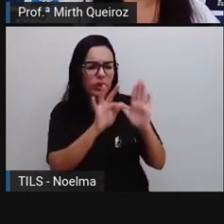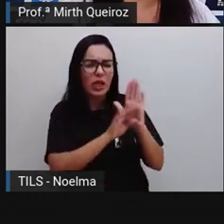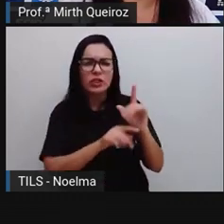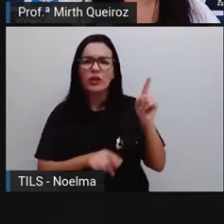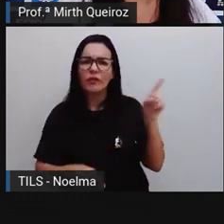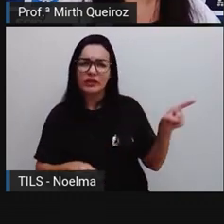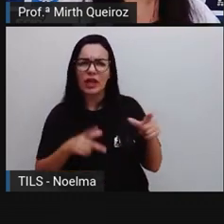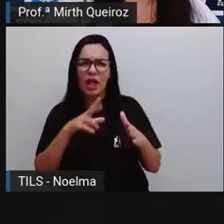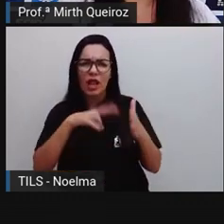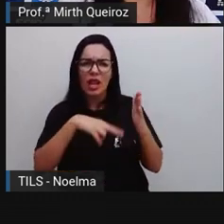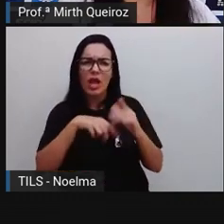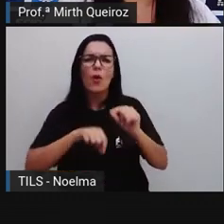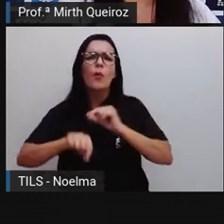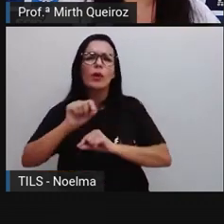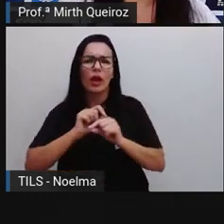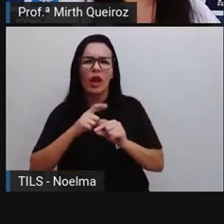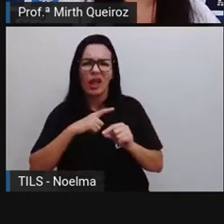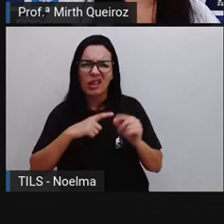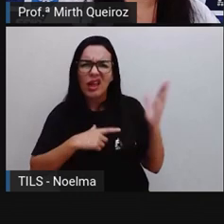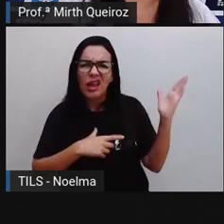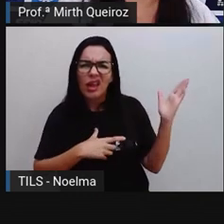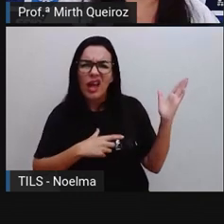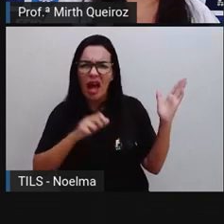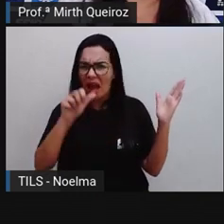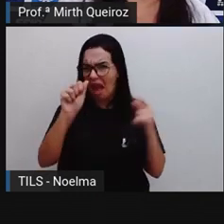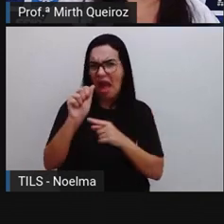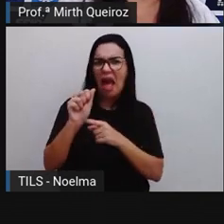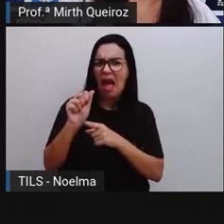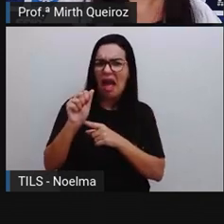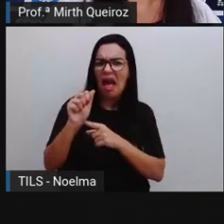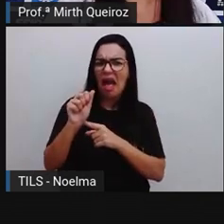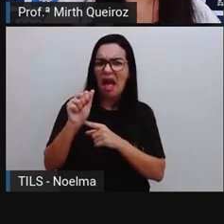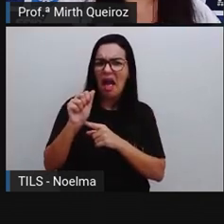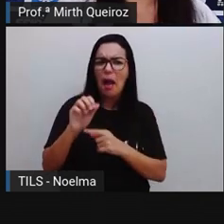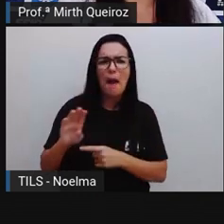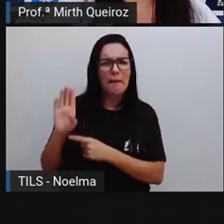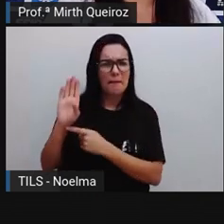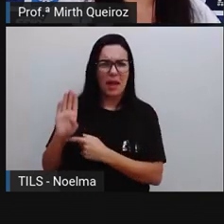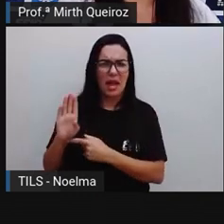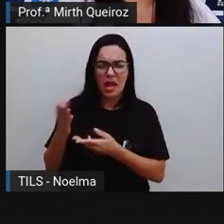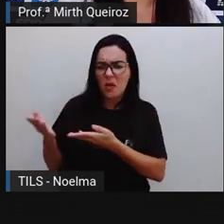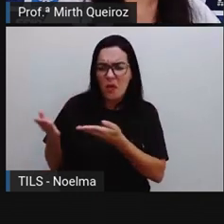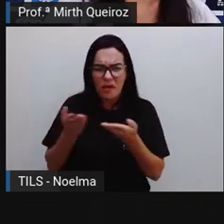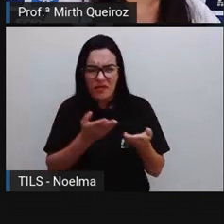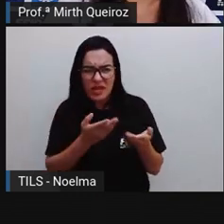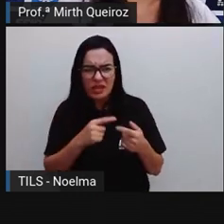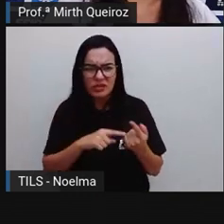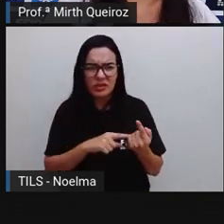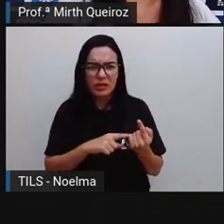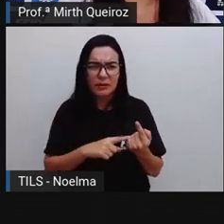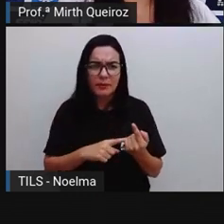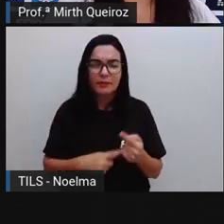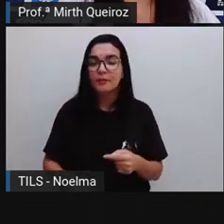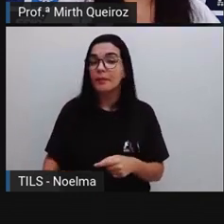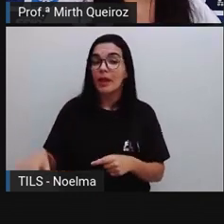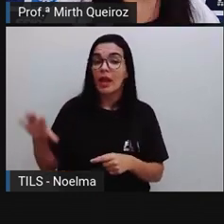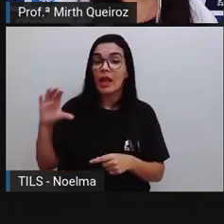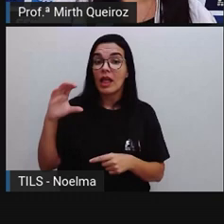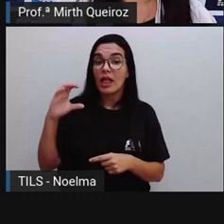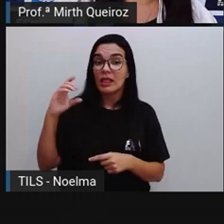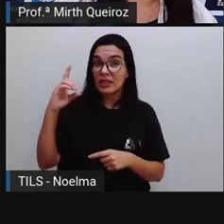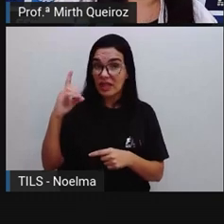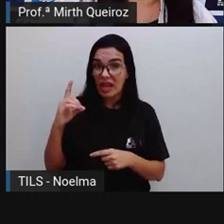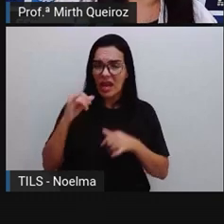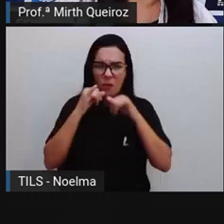ele é o quê? Ele é um bilhete? Não, né? Ele é um convite? Também não. É